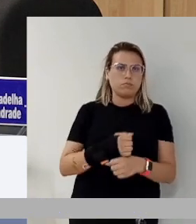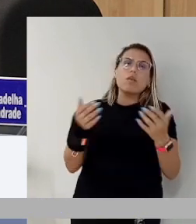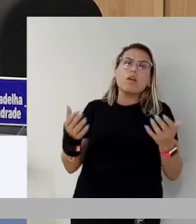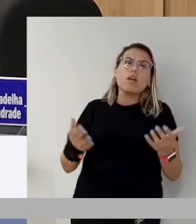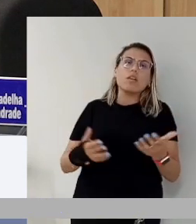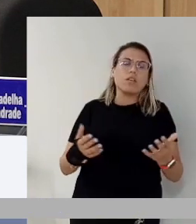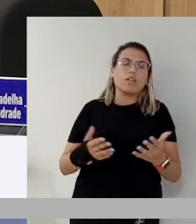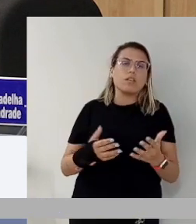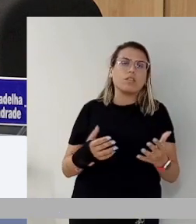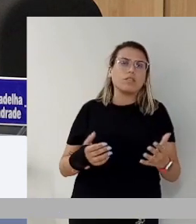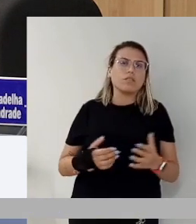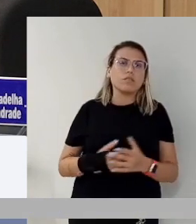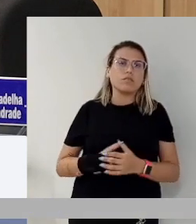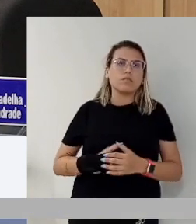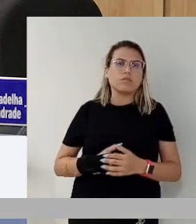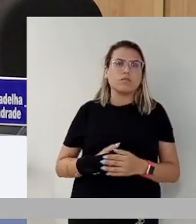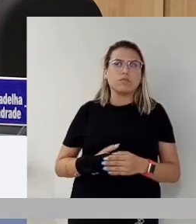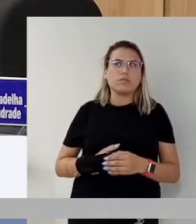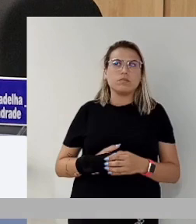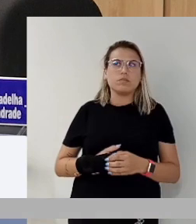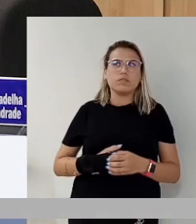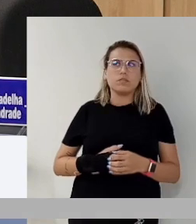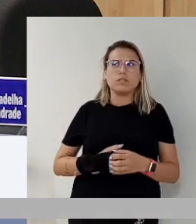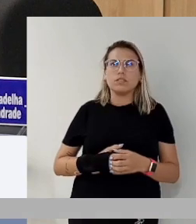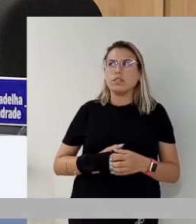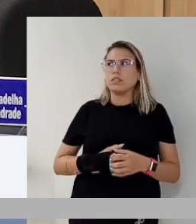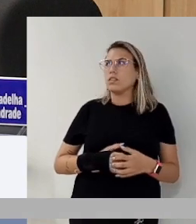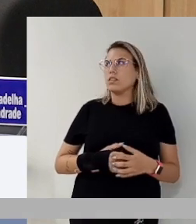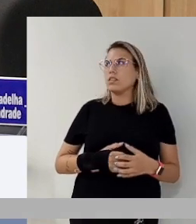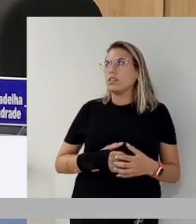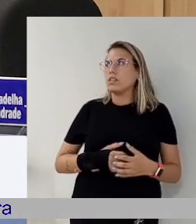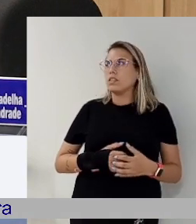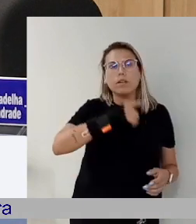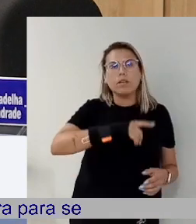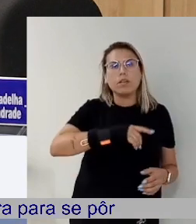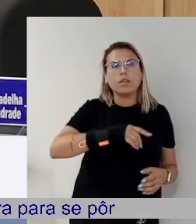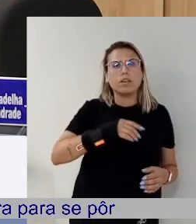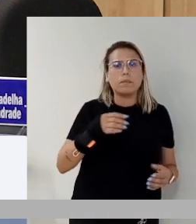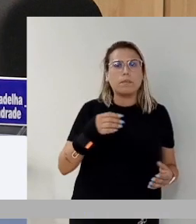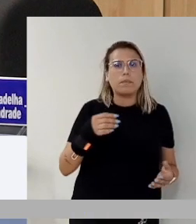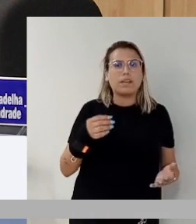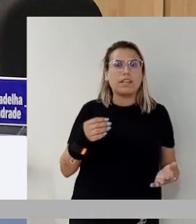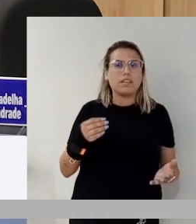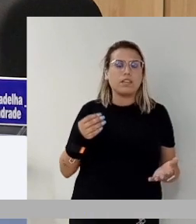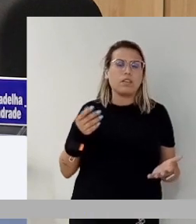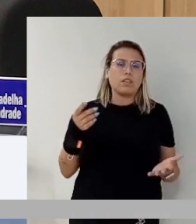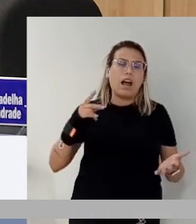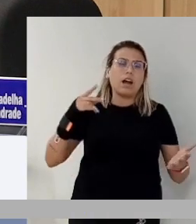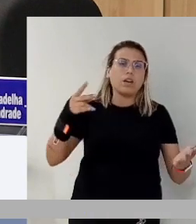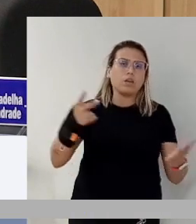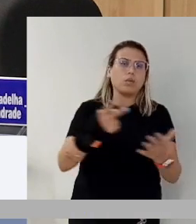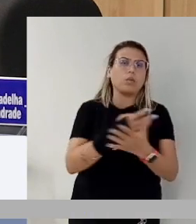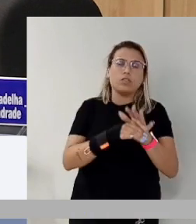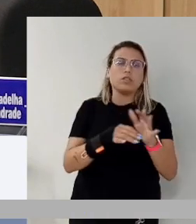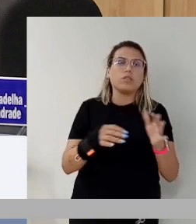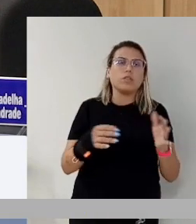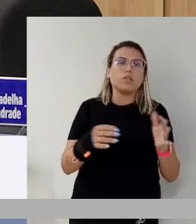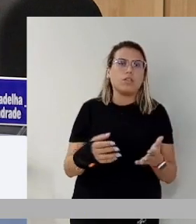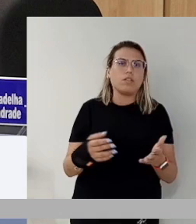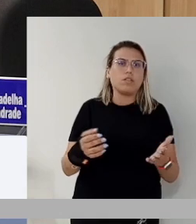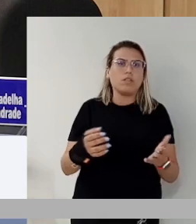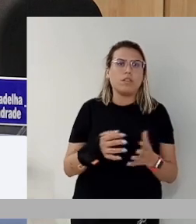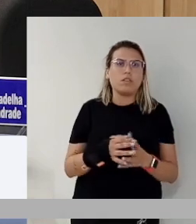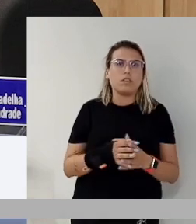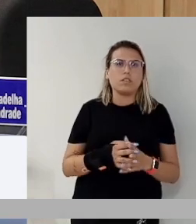agora é porque a coisa pública Ronaldo se mora para se pôr em prática mas chegou agora tá